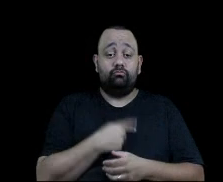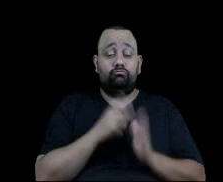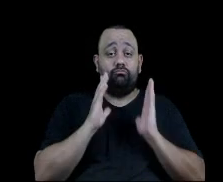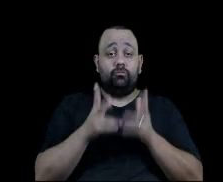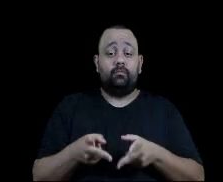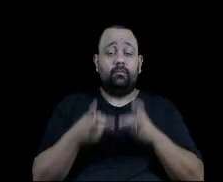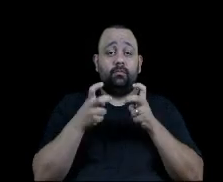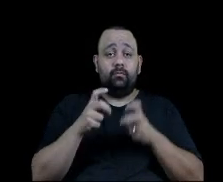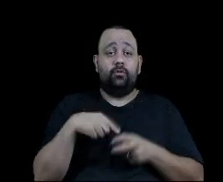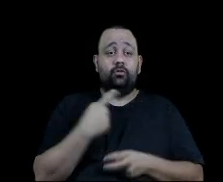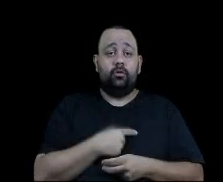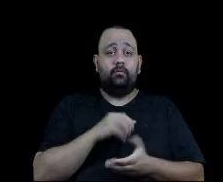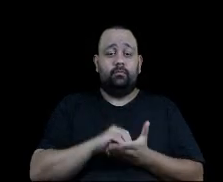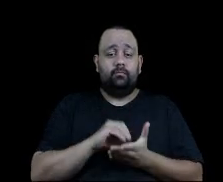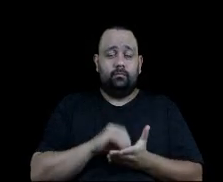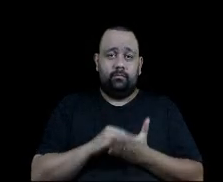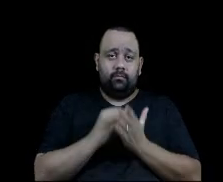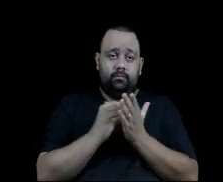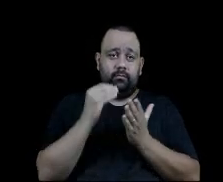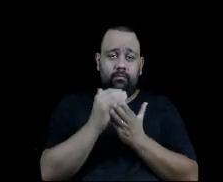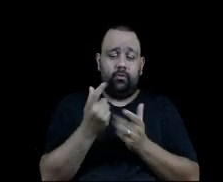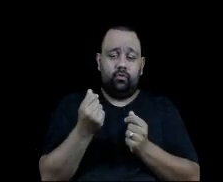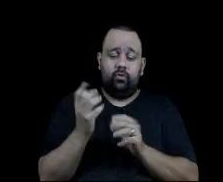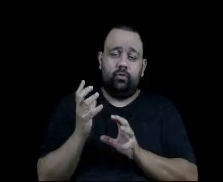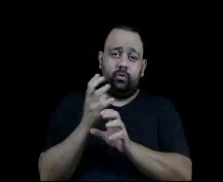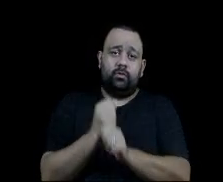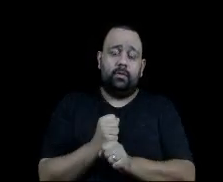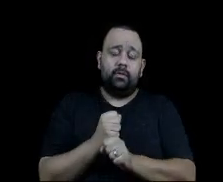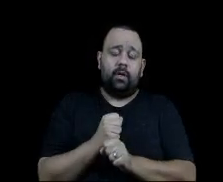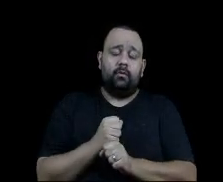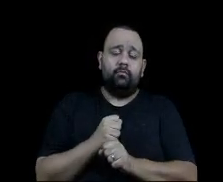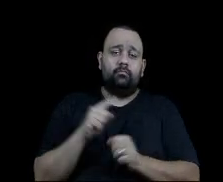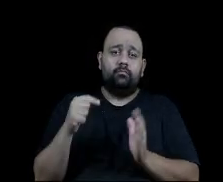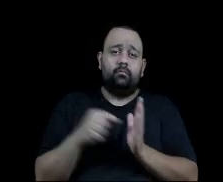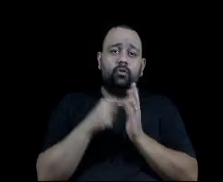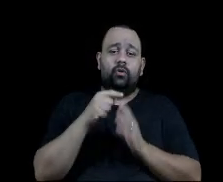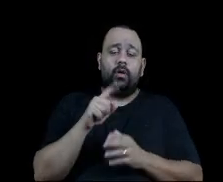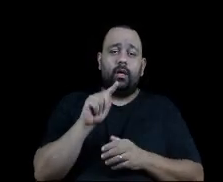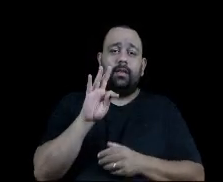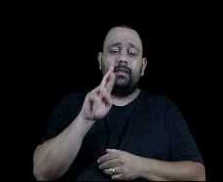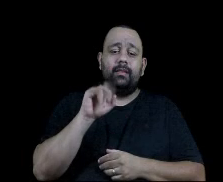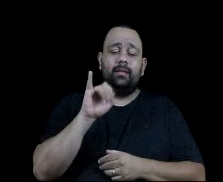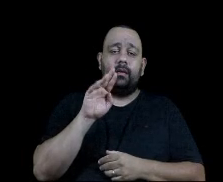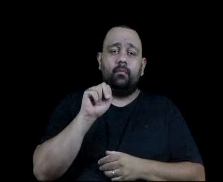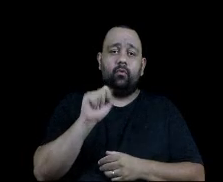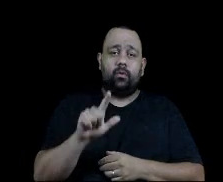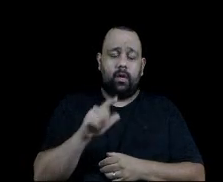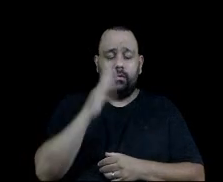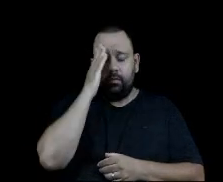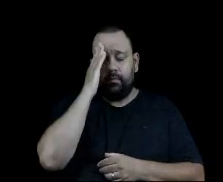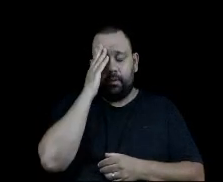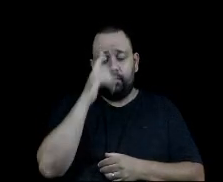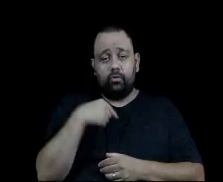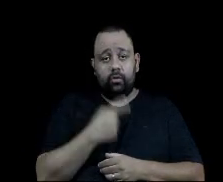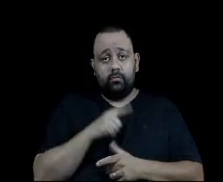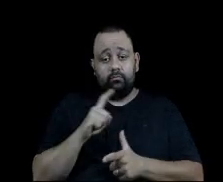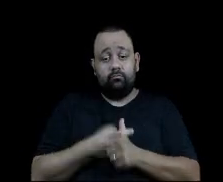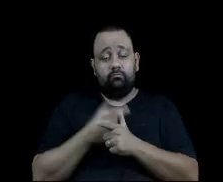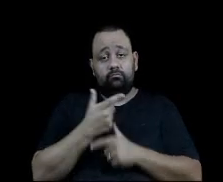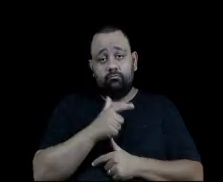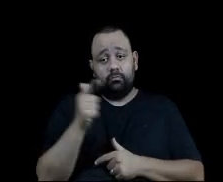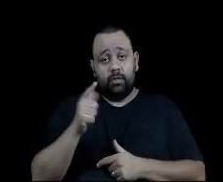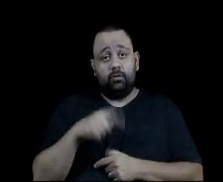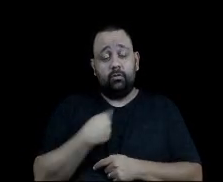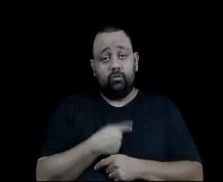51.756.632. Então, aí a gente já visualiza que a gente já teve um superávit orçamentário, que é um dos pontos do tribunal, a gente não ter déficit